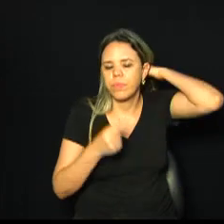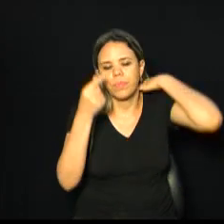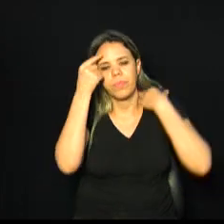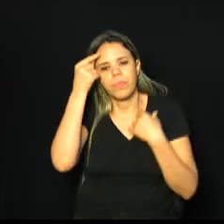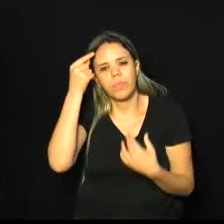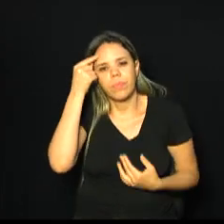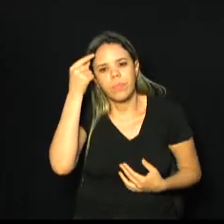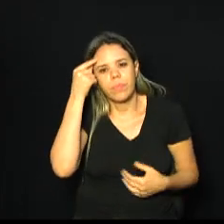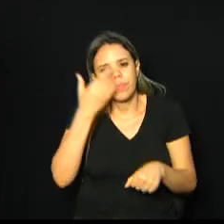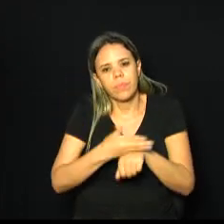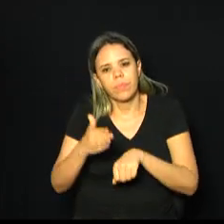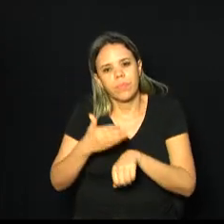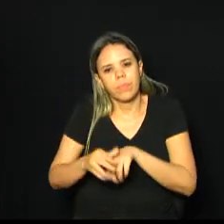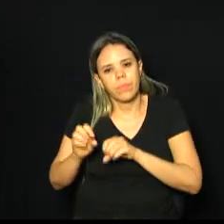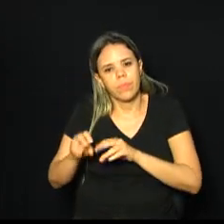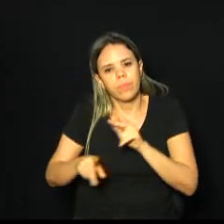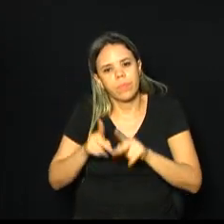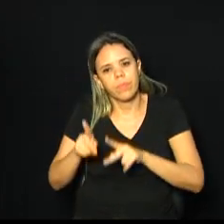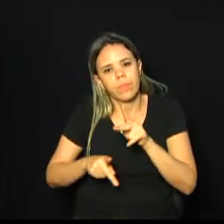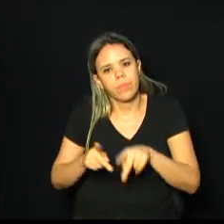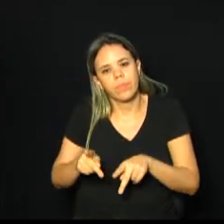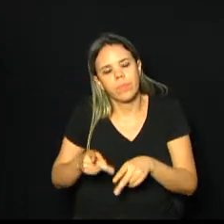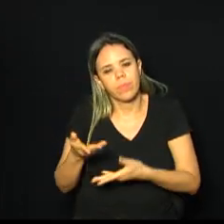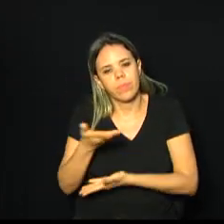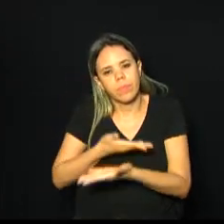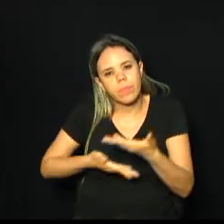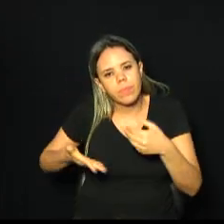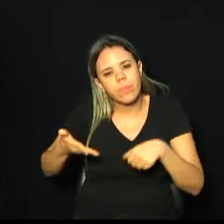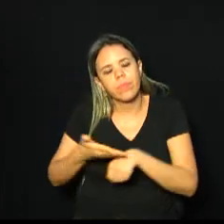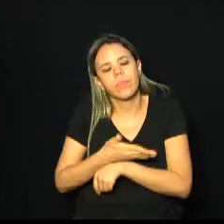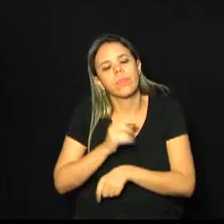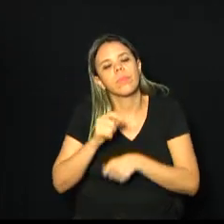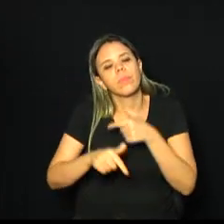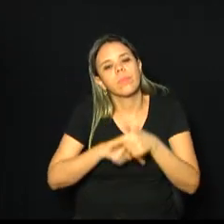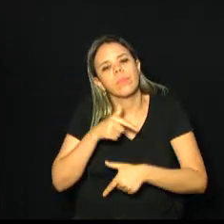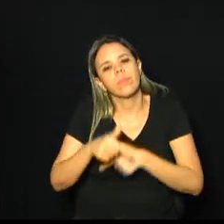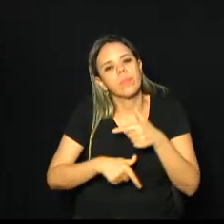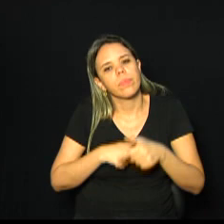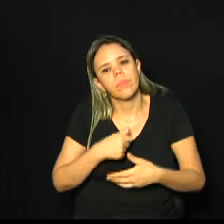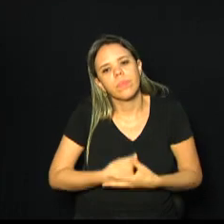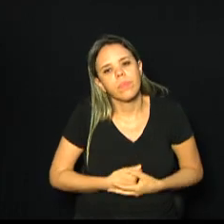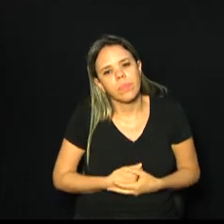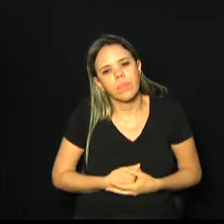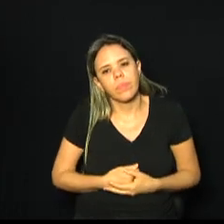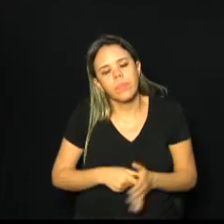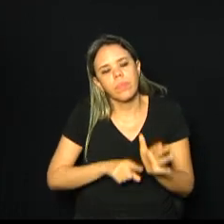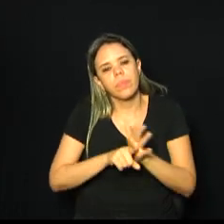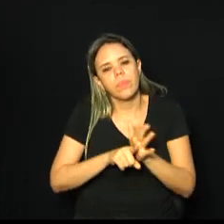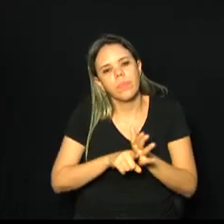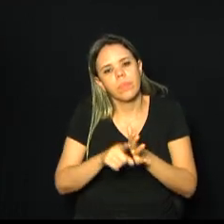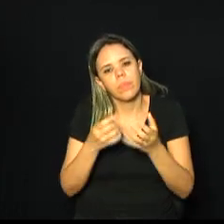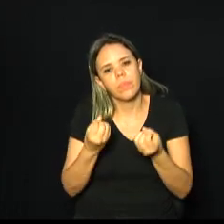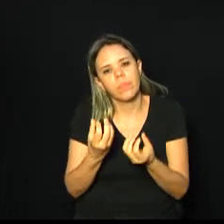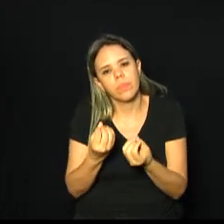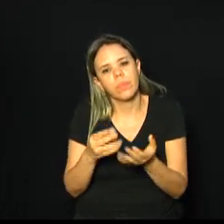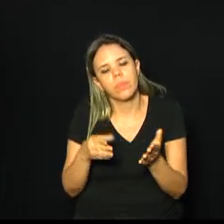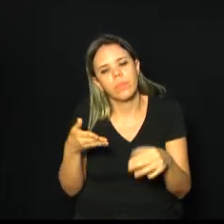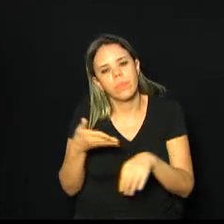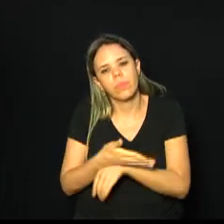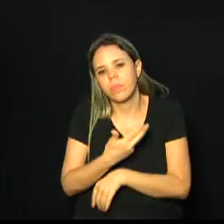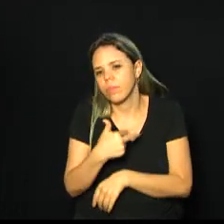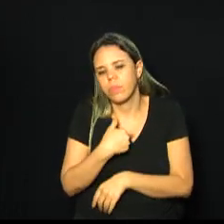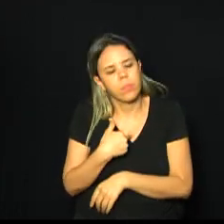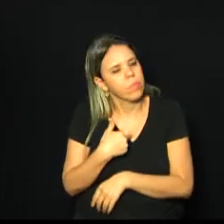conscientização e treinamento das pessoas que estão envolvidas. Quem vai trabalhar? Quem trabalha com esses dados? Quem pode ter acesso? Quem não